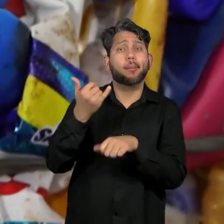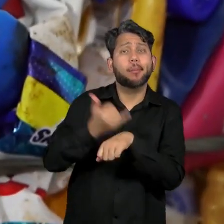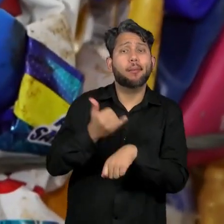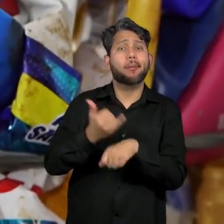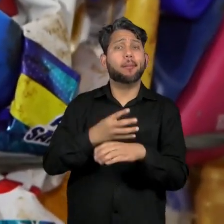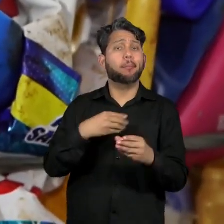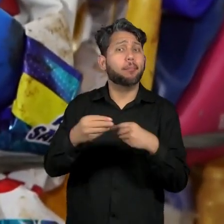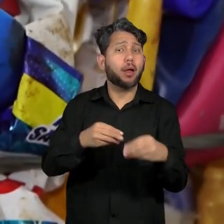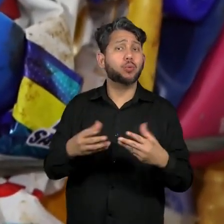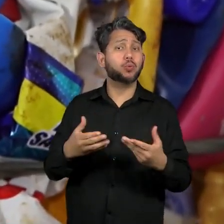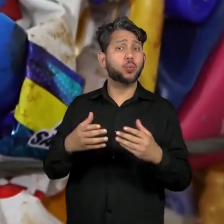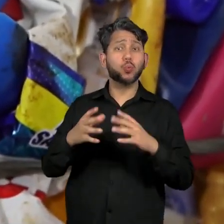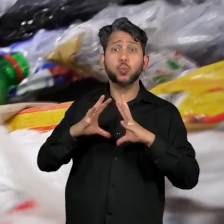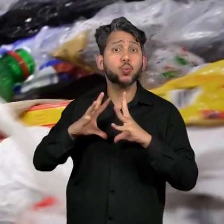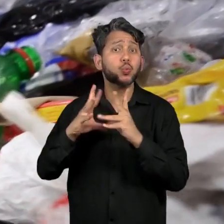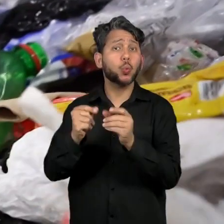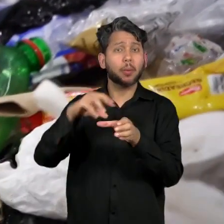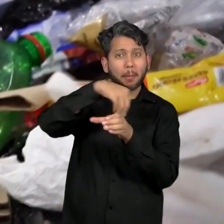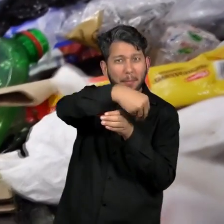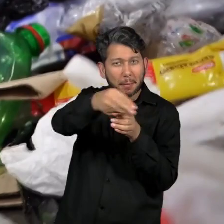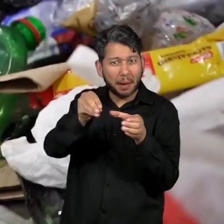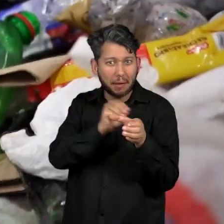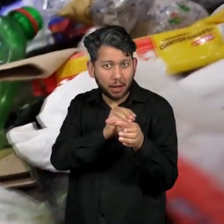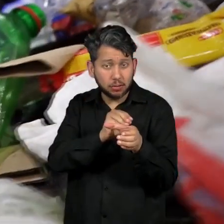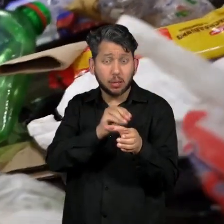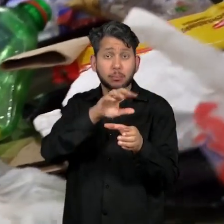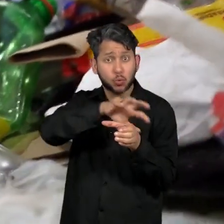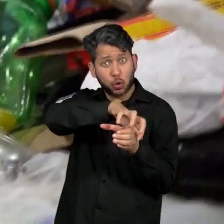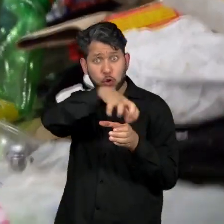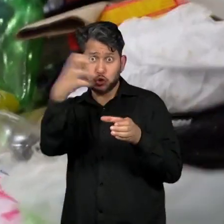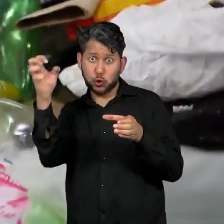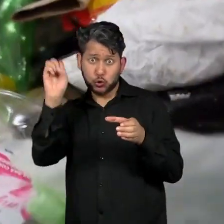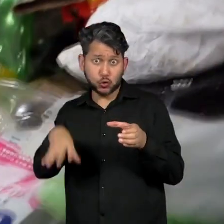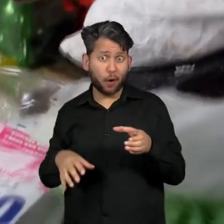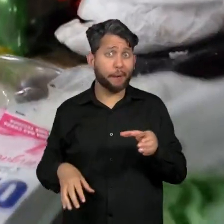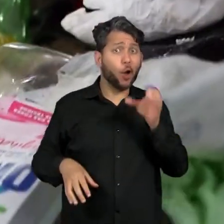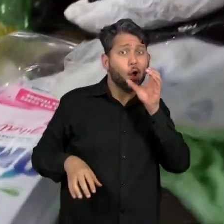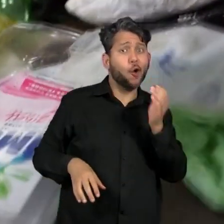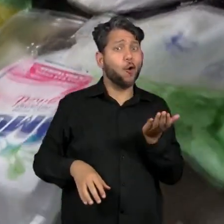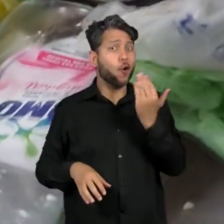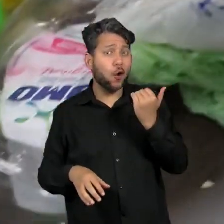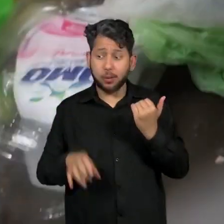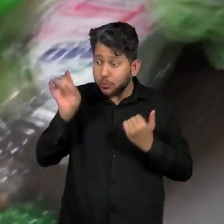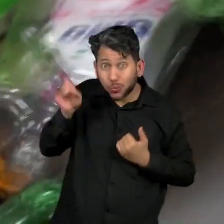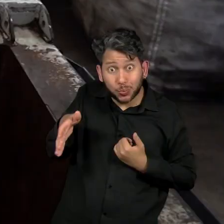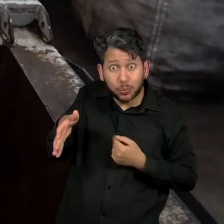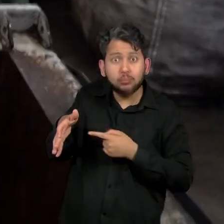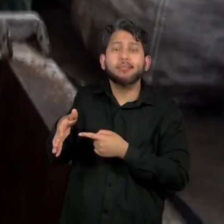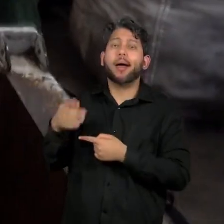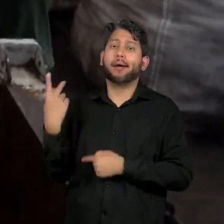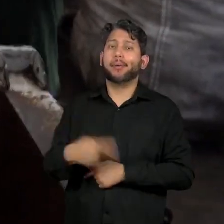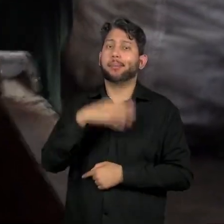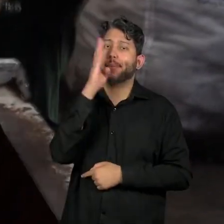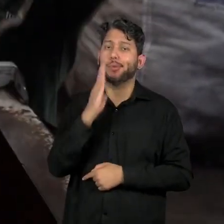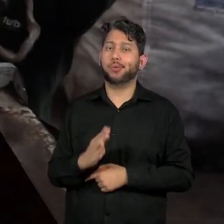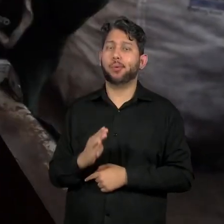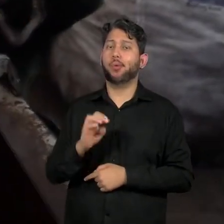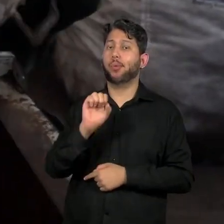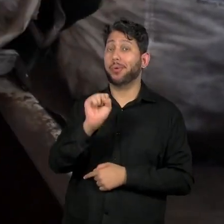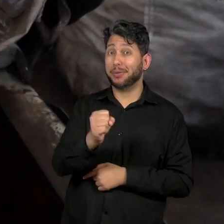for oriundo de embalagem pós-consumo, nós reciclamos. O Brasil hoje gera em torno de